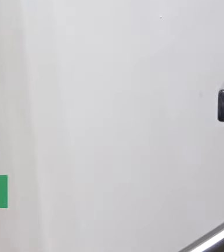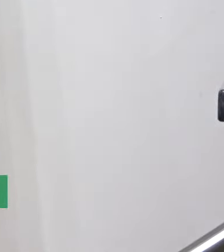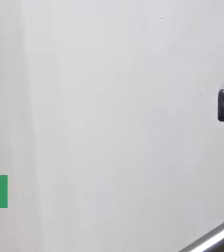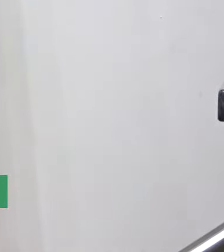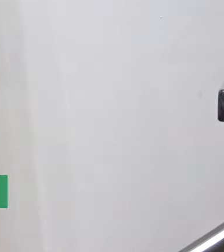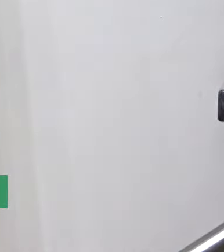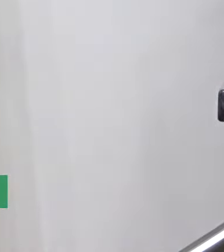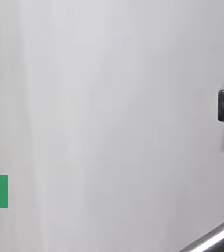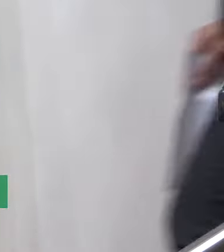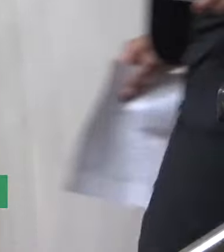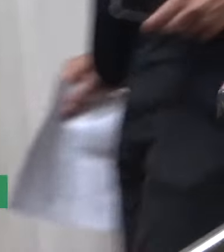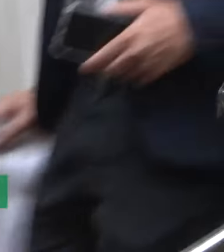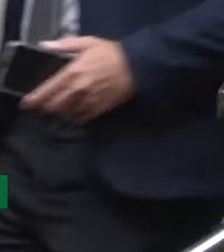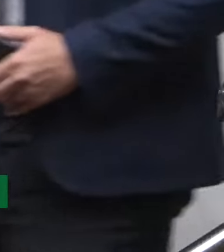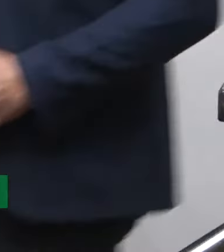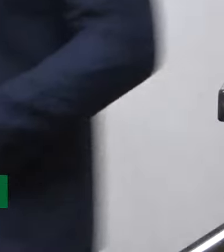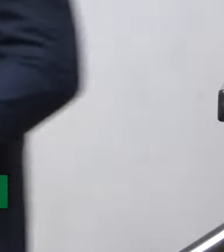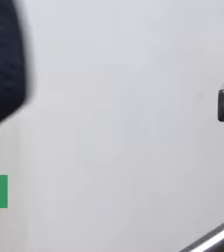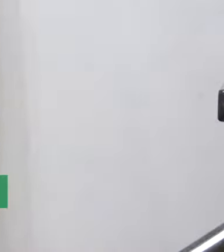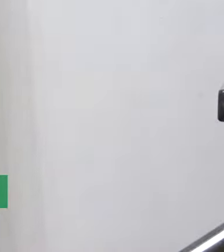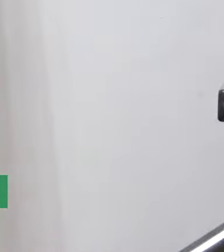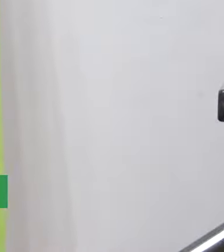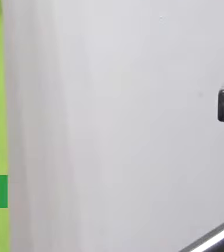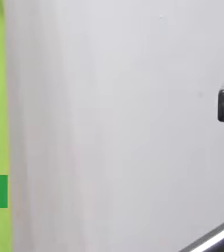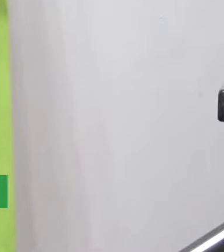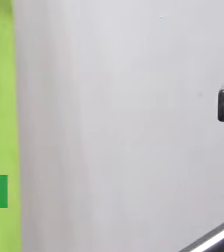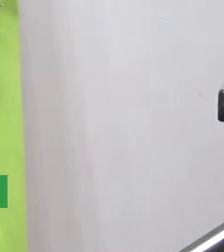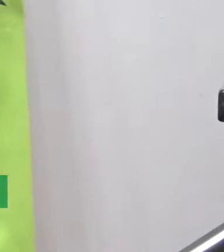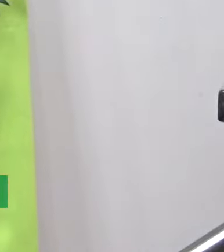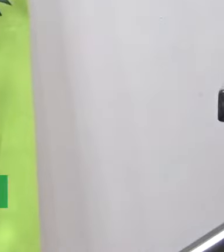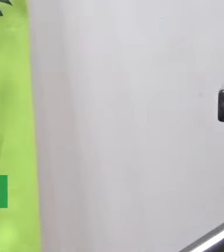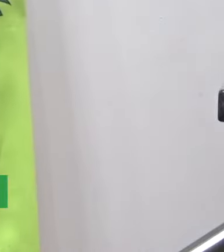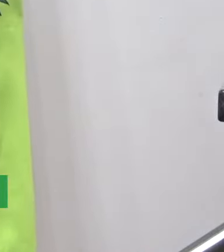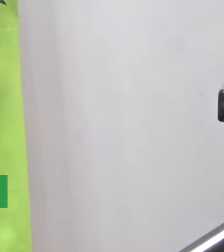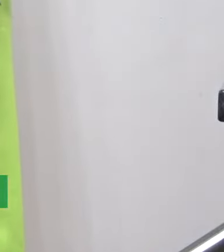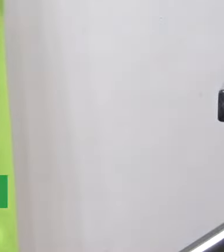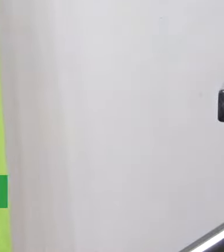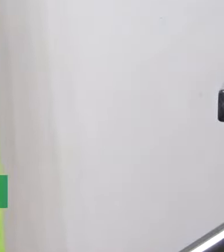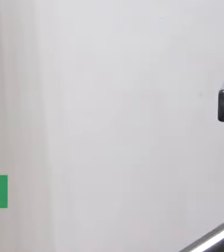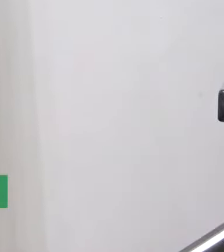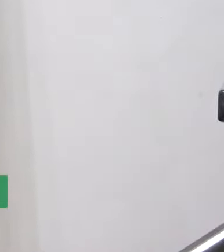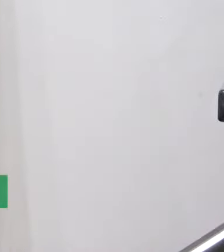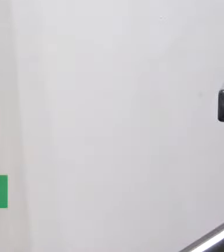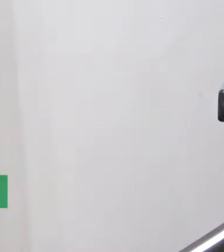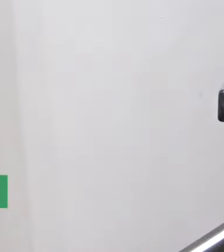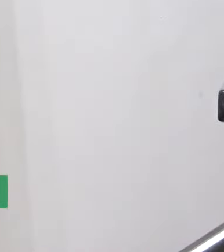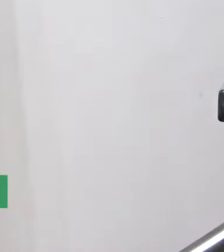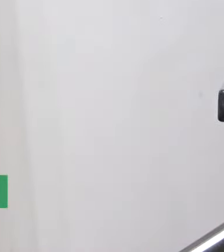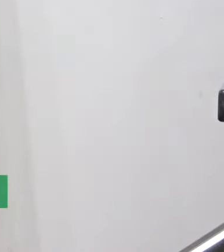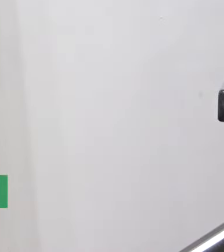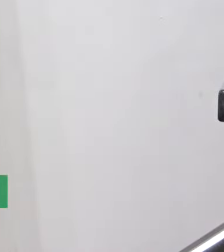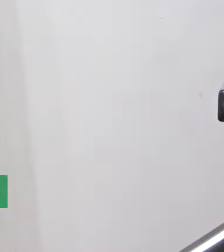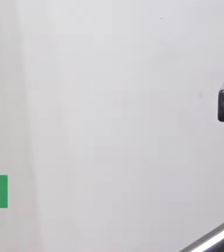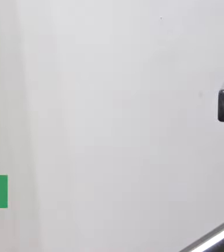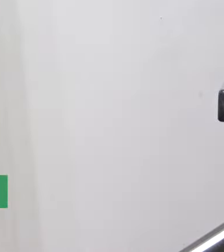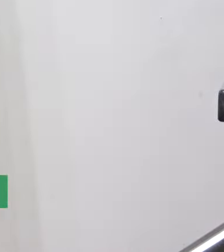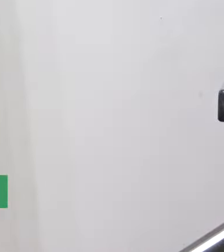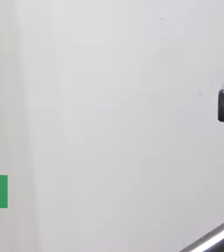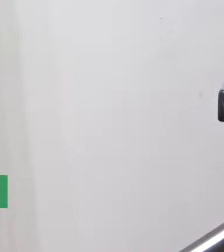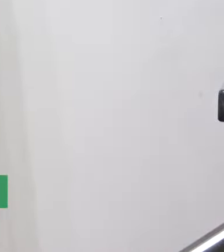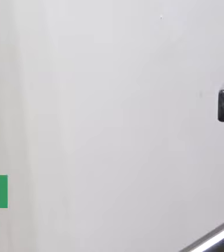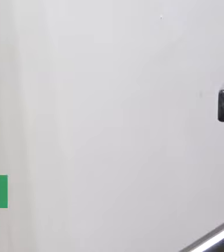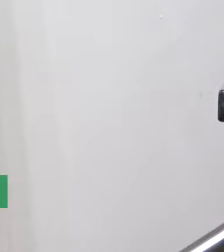presentes Hoje é um dia muito especial para muitos Catarinenses Mais Que a graça